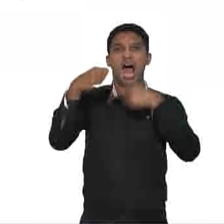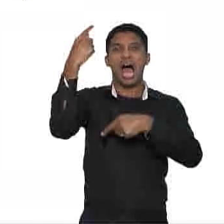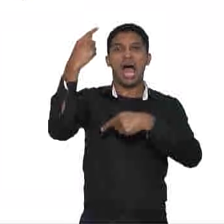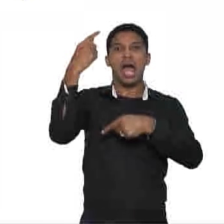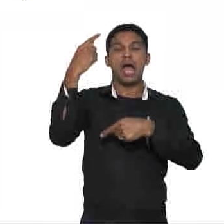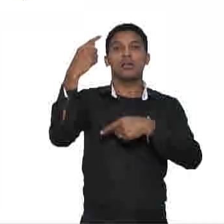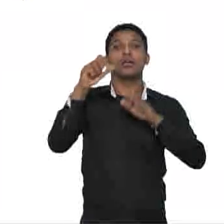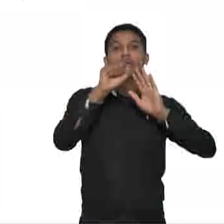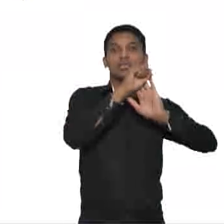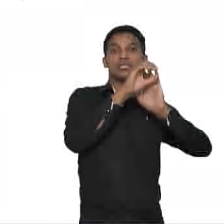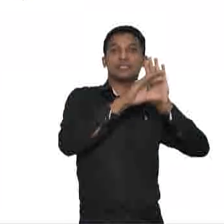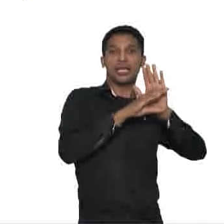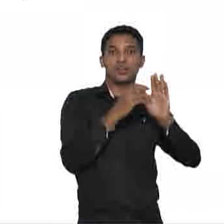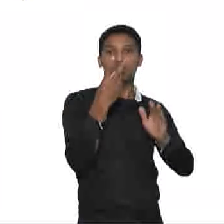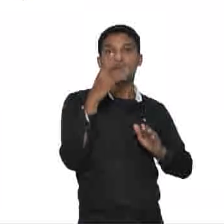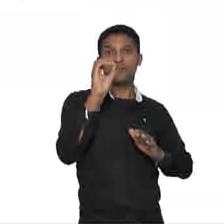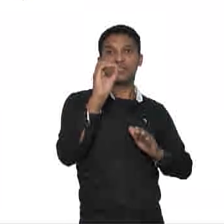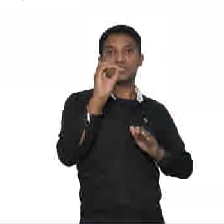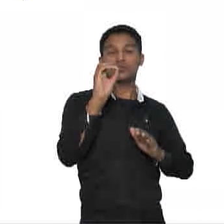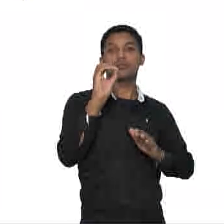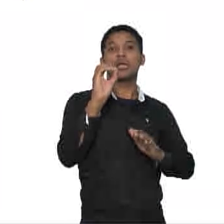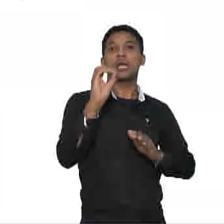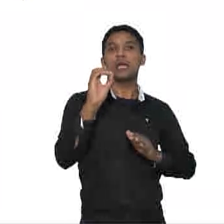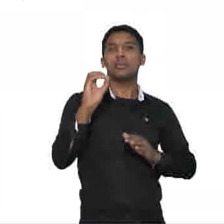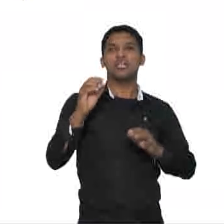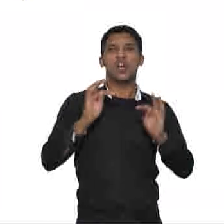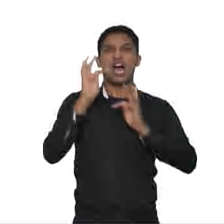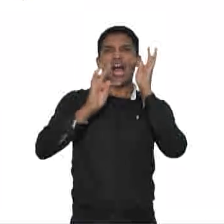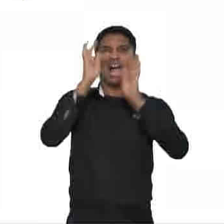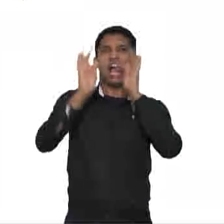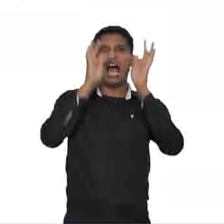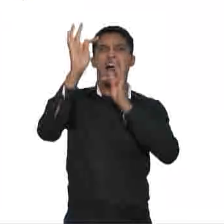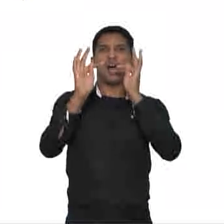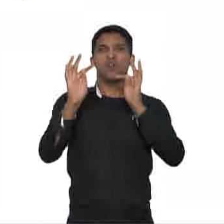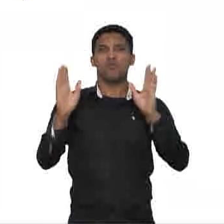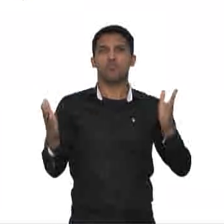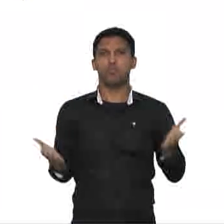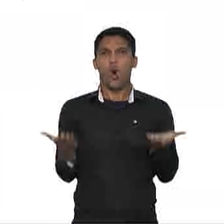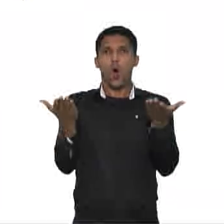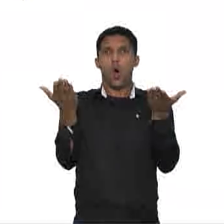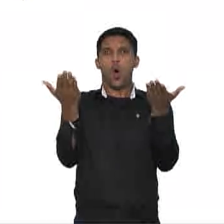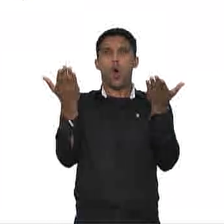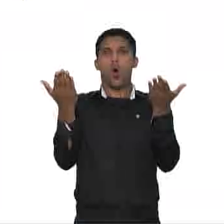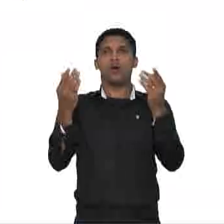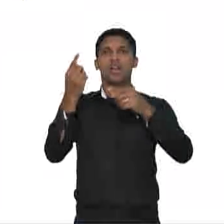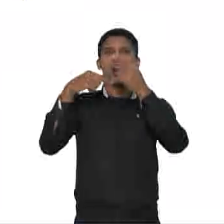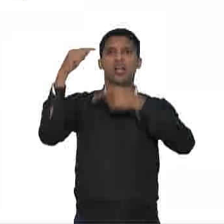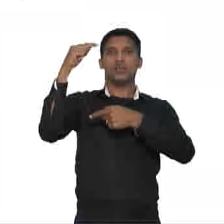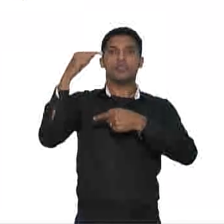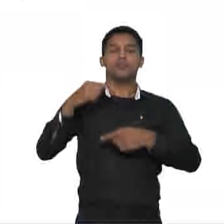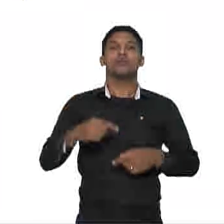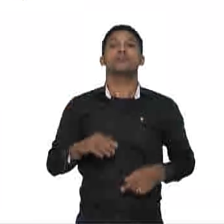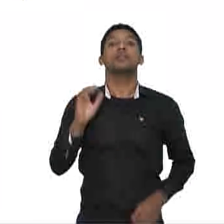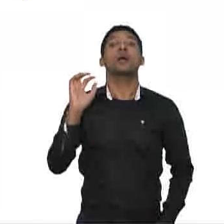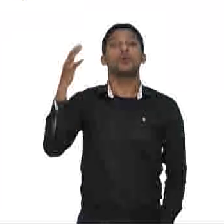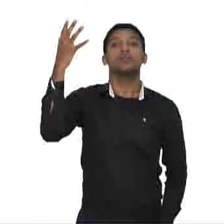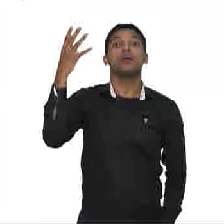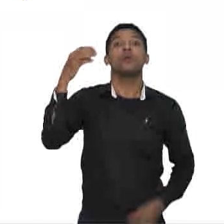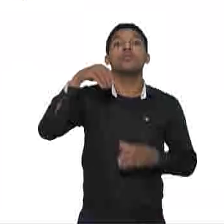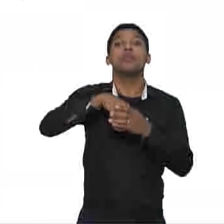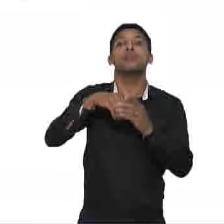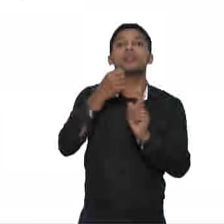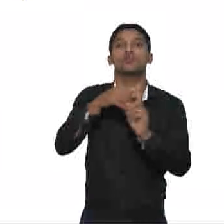século XX produziu um espaço urbano fragmentado, caracterizado pelas desigualdades,